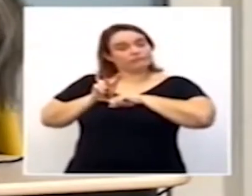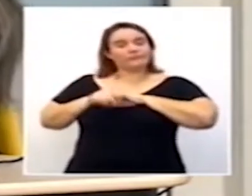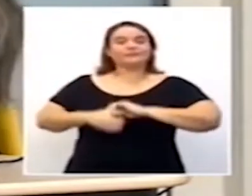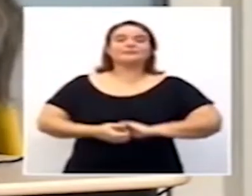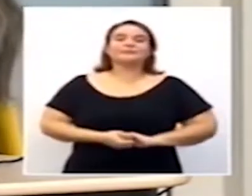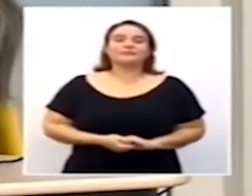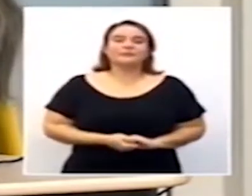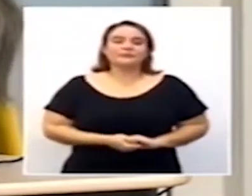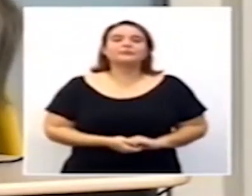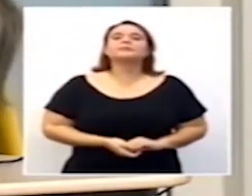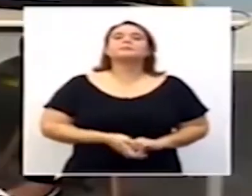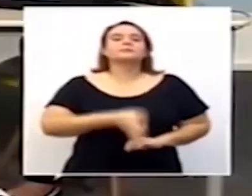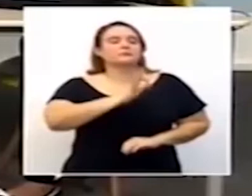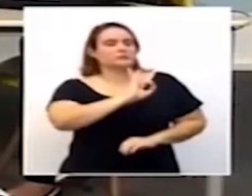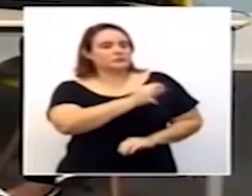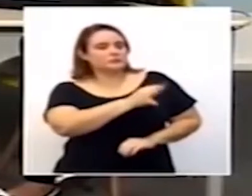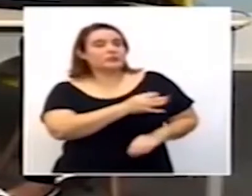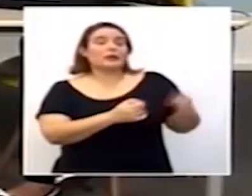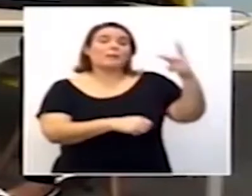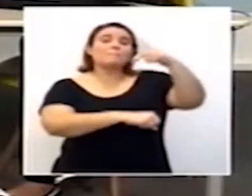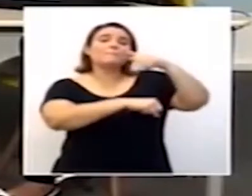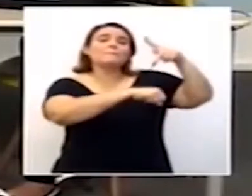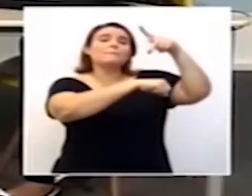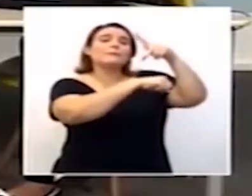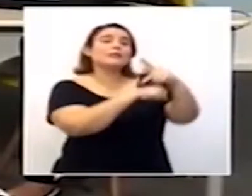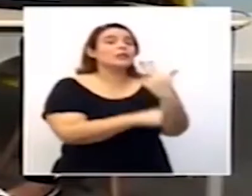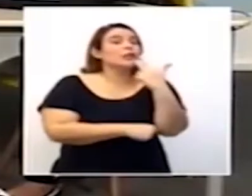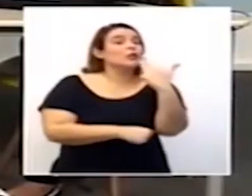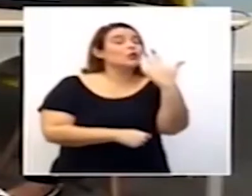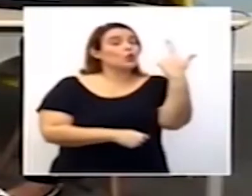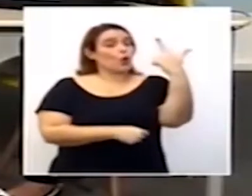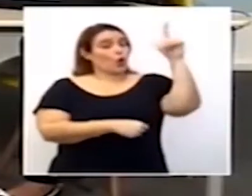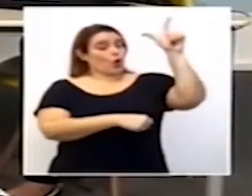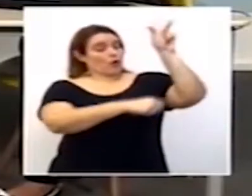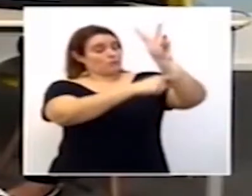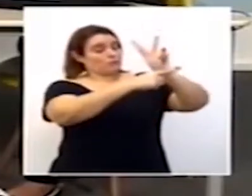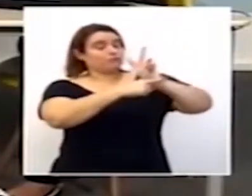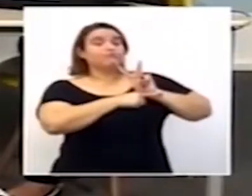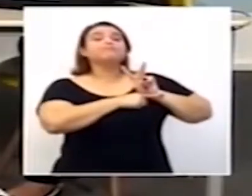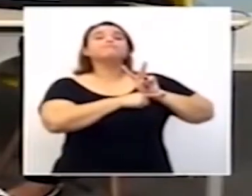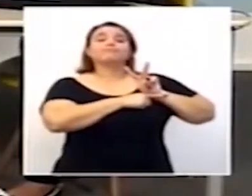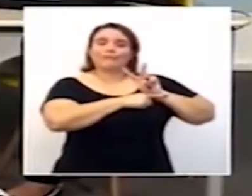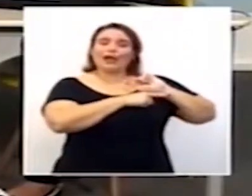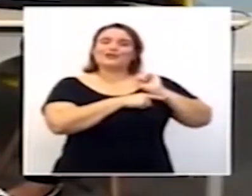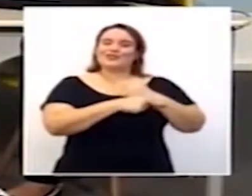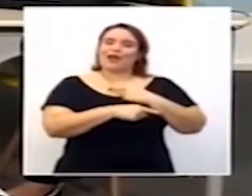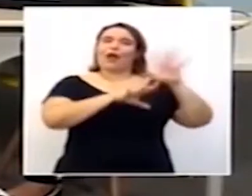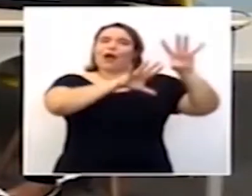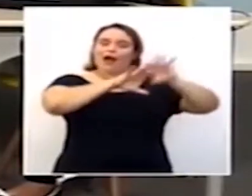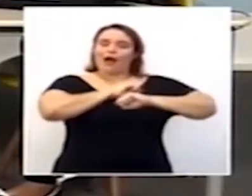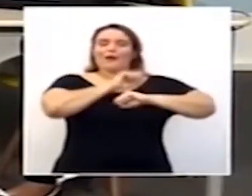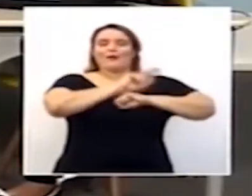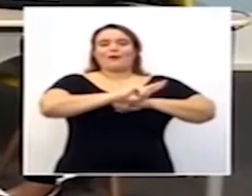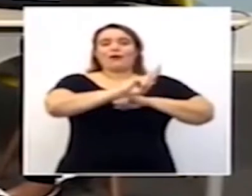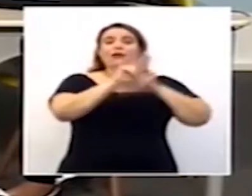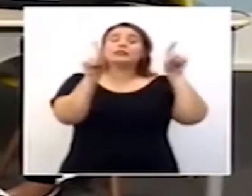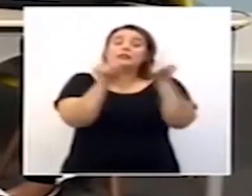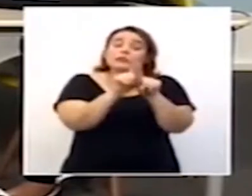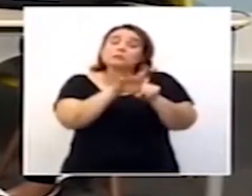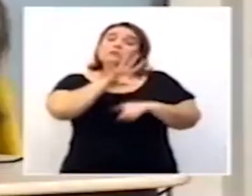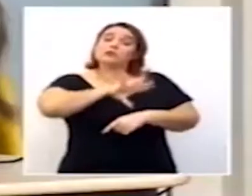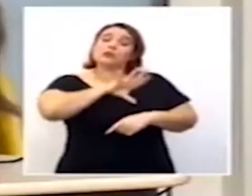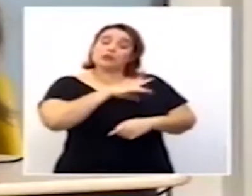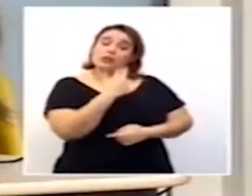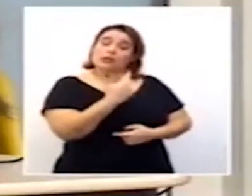certos e falava assim precisamos exata após metrô nossas então for eleito a portuguesa